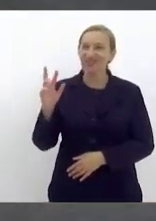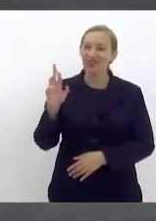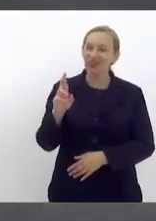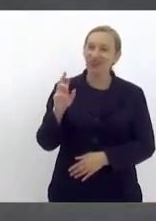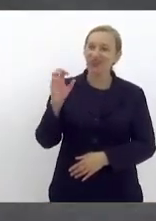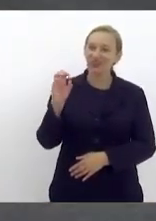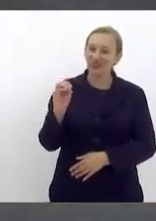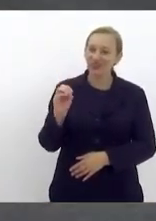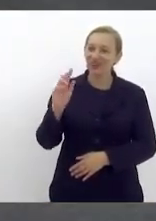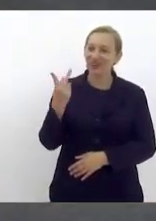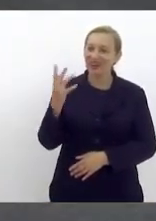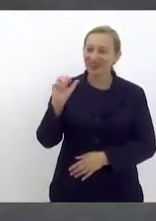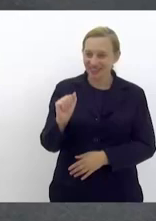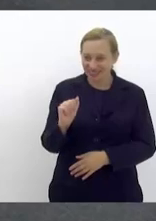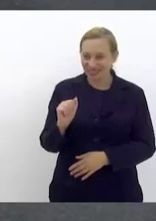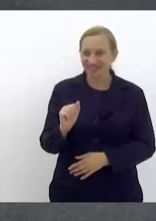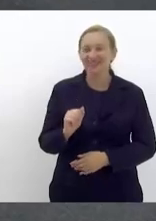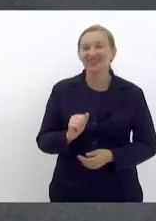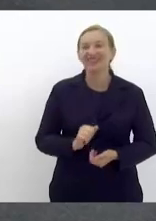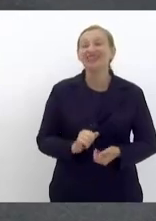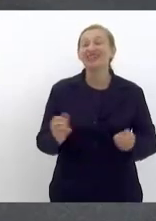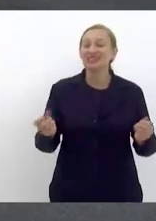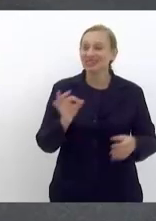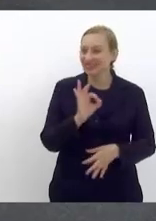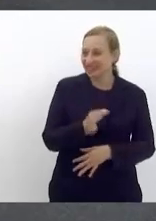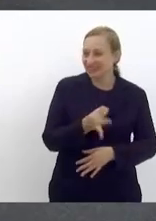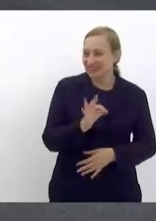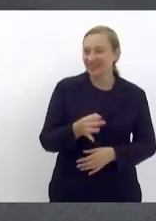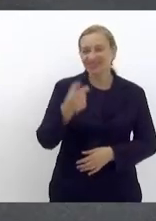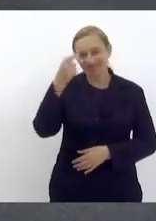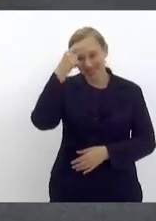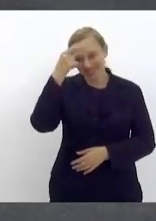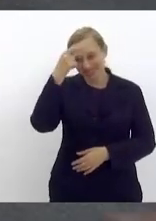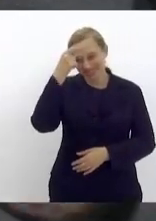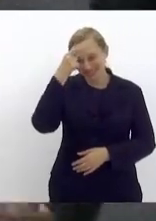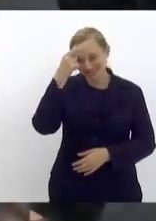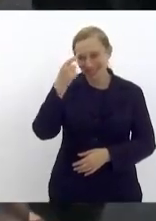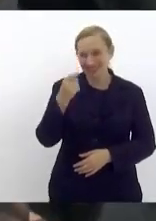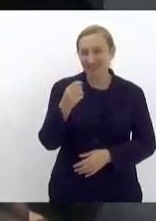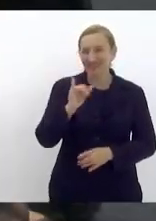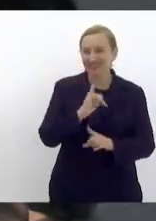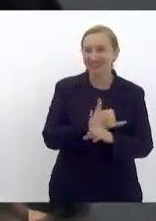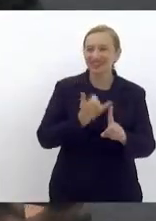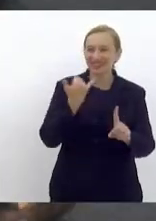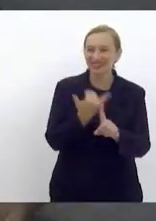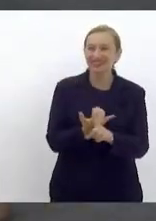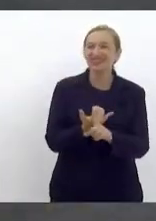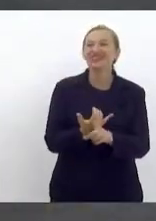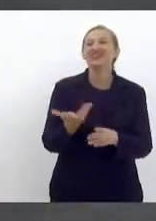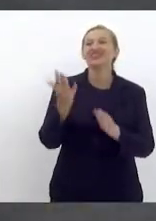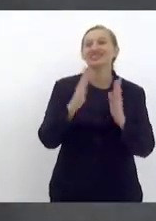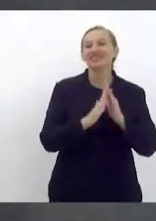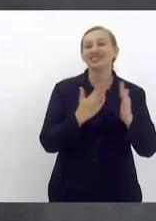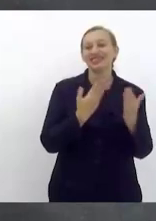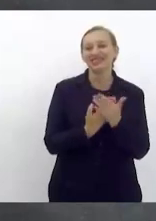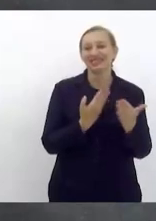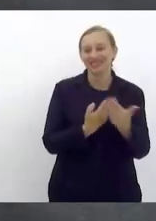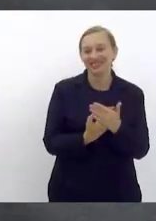Eita, que ato falho. Júlio Rocha, justamente para a conscientização do bullying nas